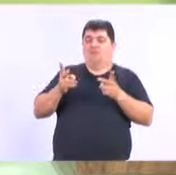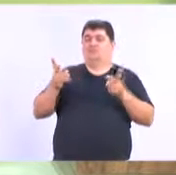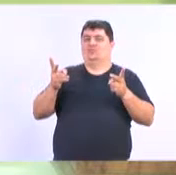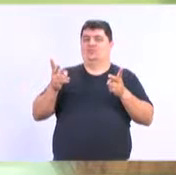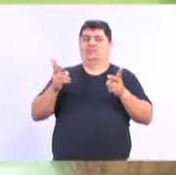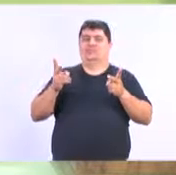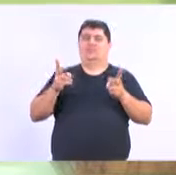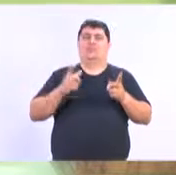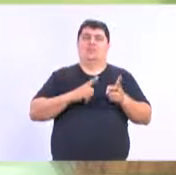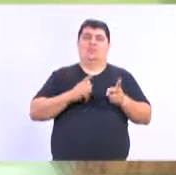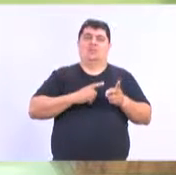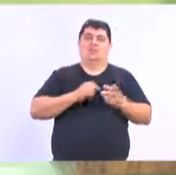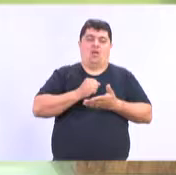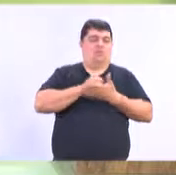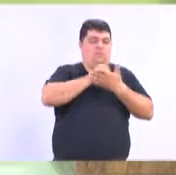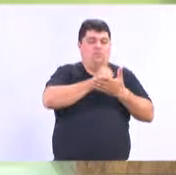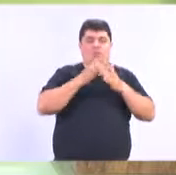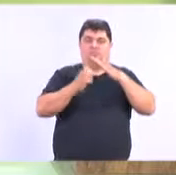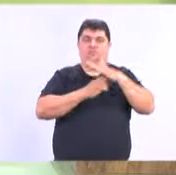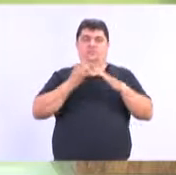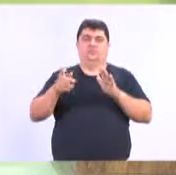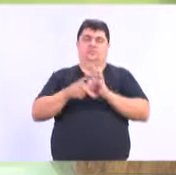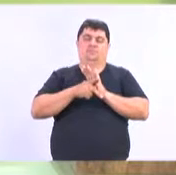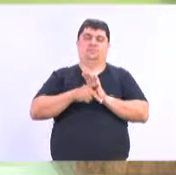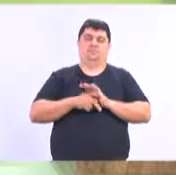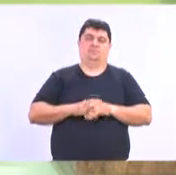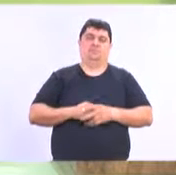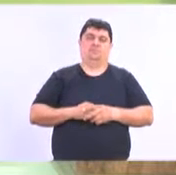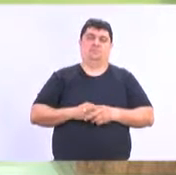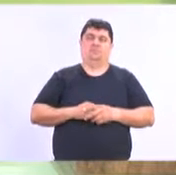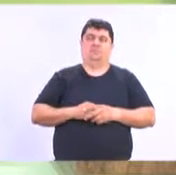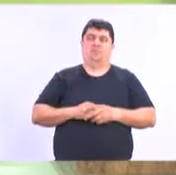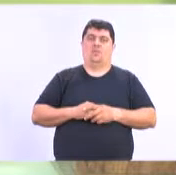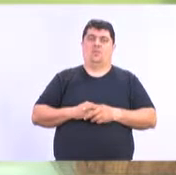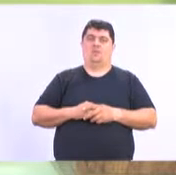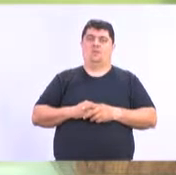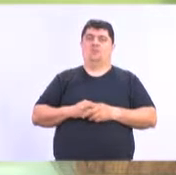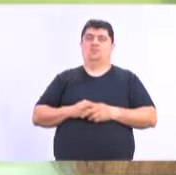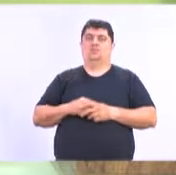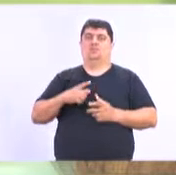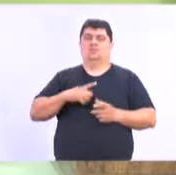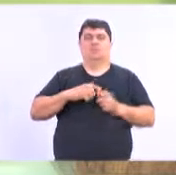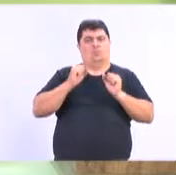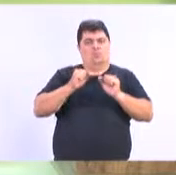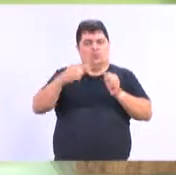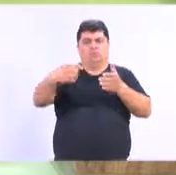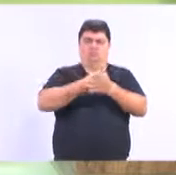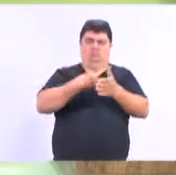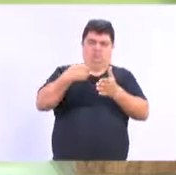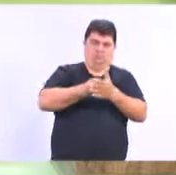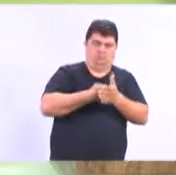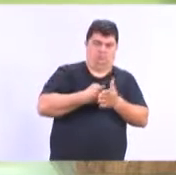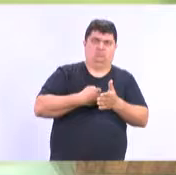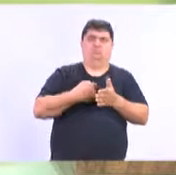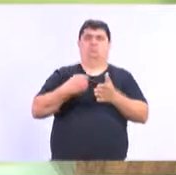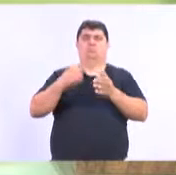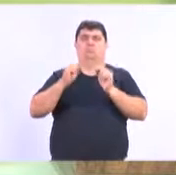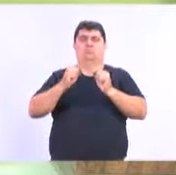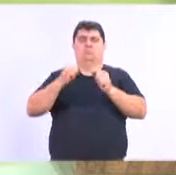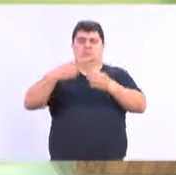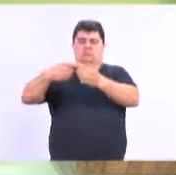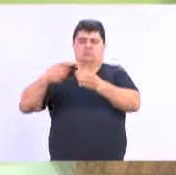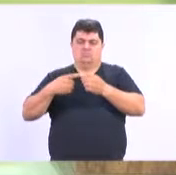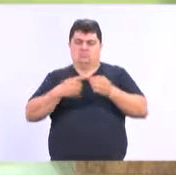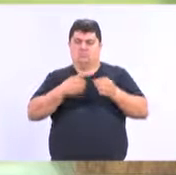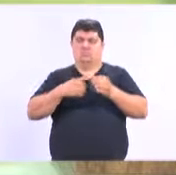traz benefícios para a empresa. Então, o pessoal aqui, eu estou contando com a participação do pessoal dos polos, estão